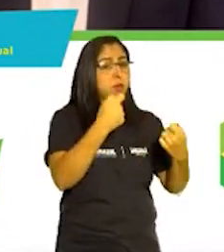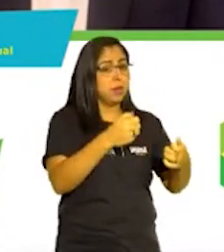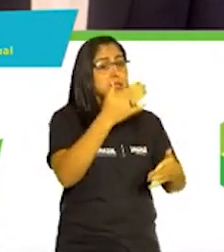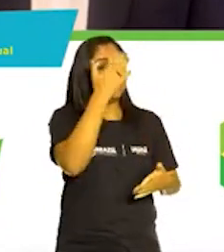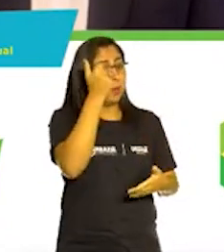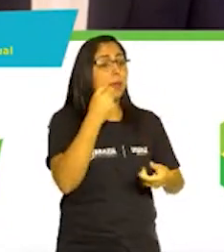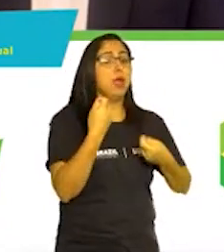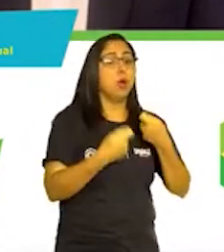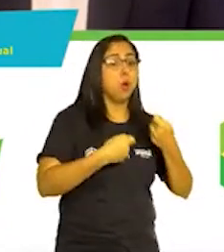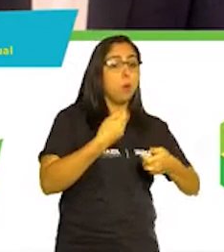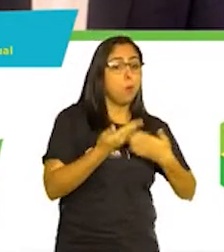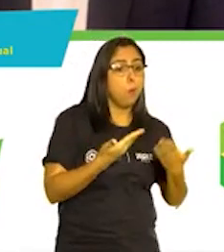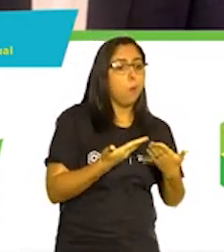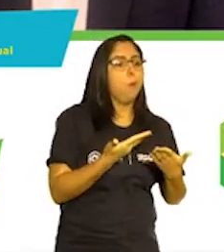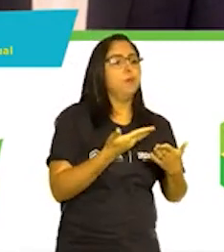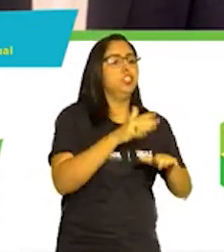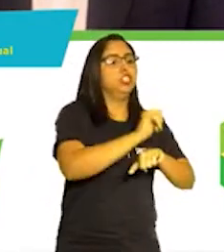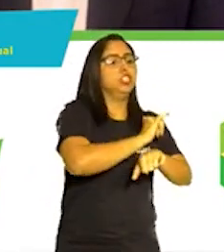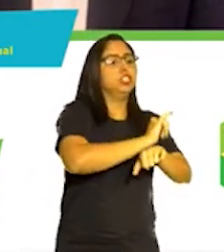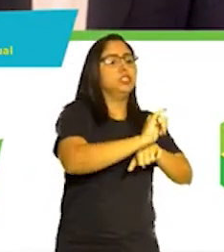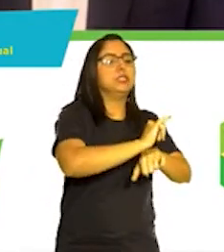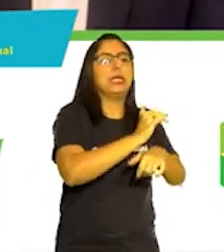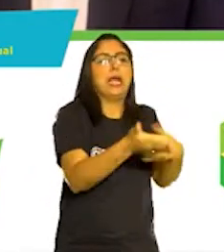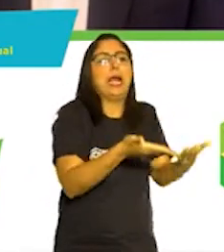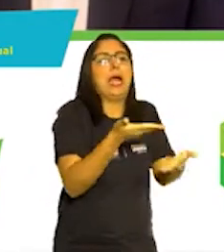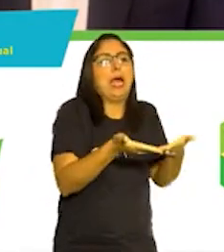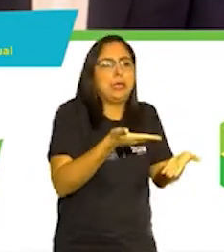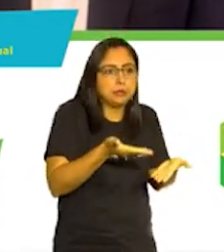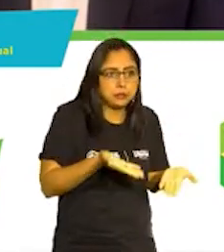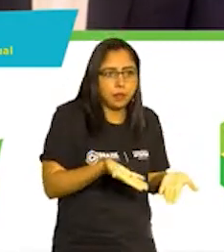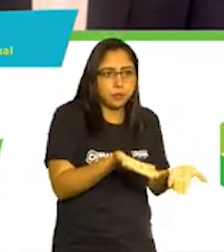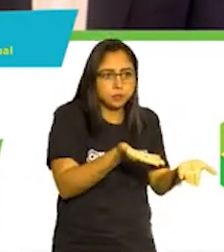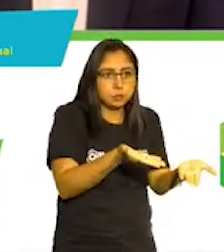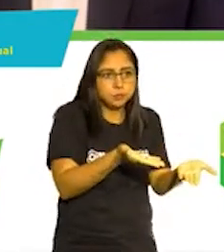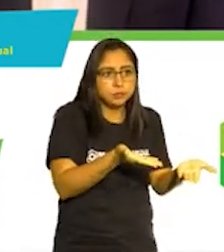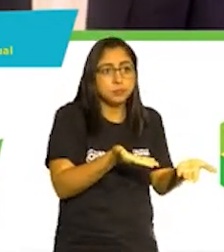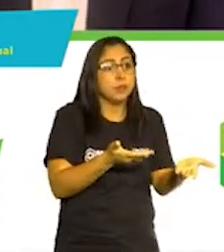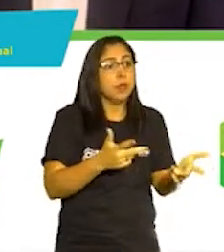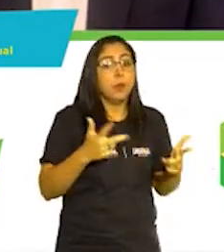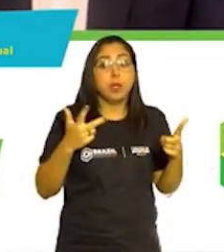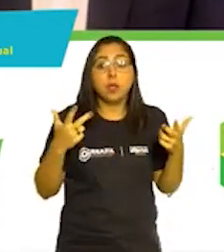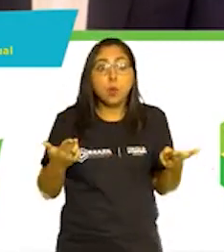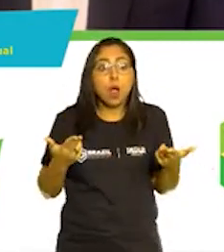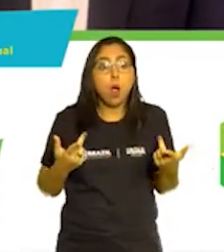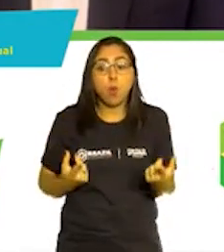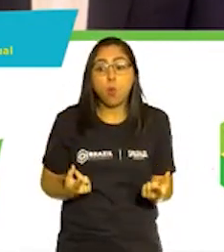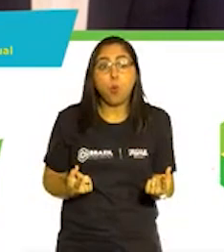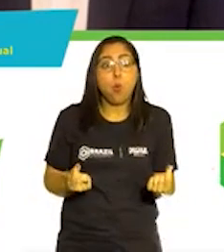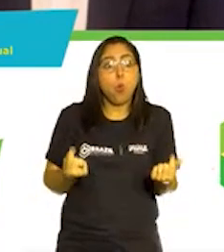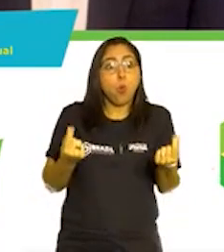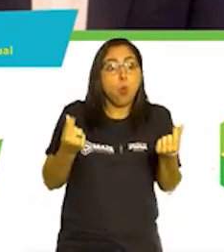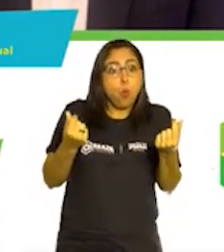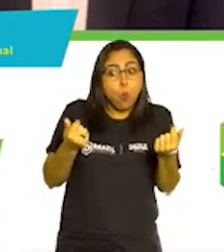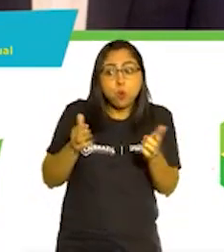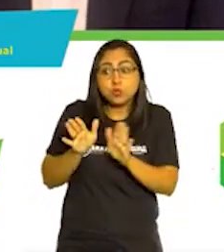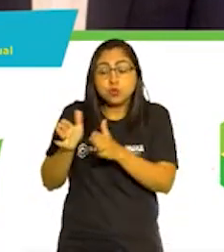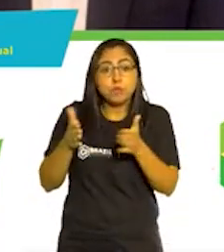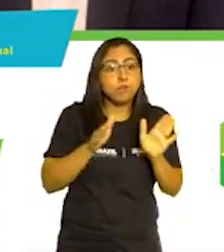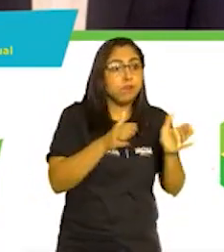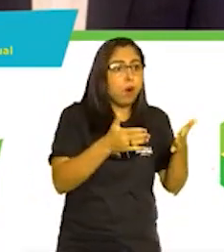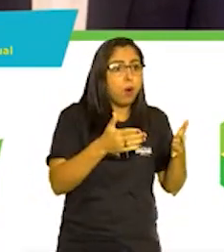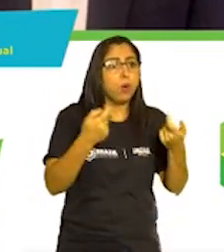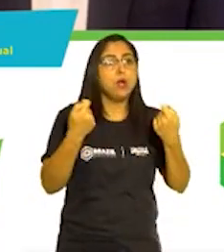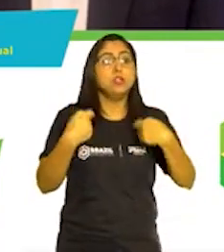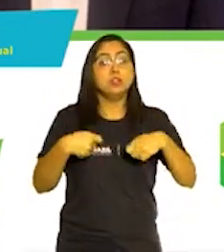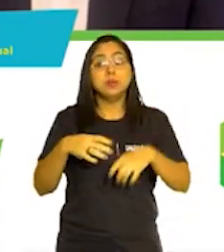a política social ela é necessariamente customizada. Eu preciso ser capaz de conhecer